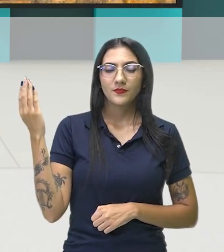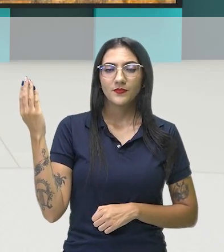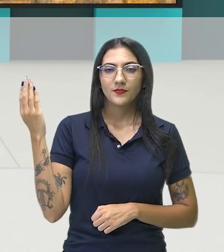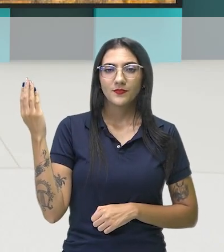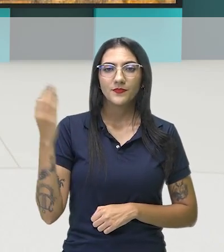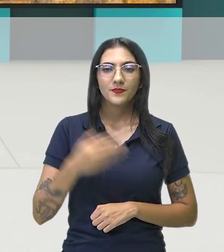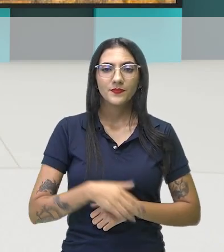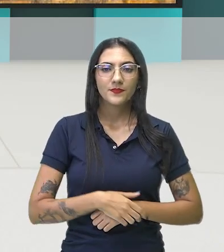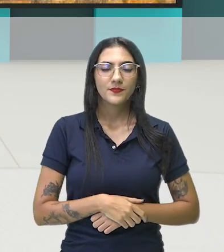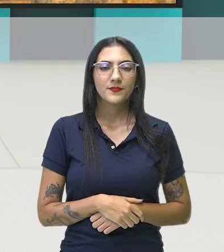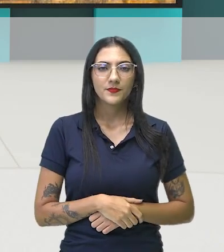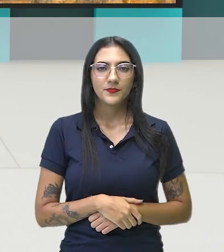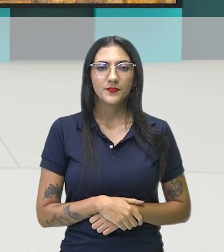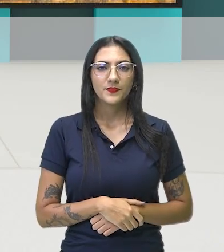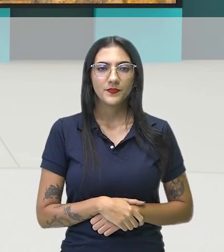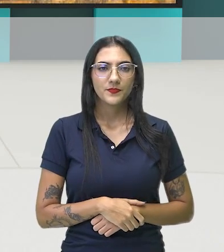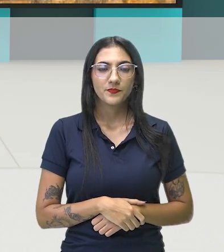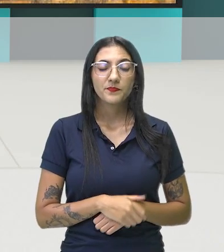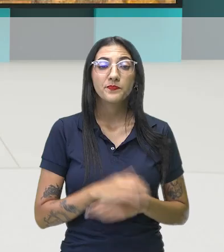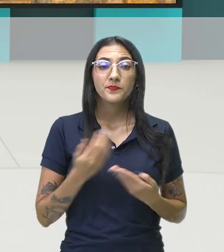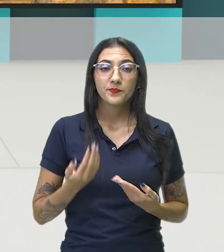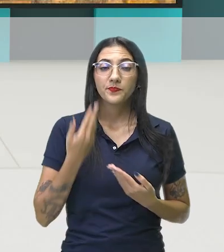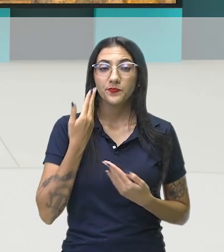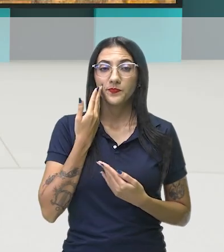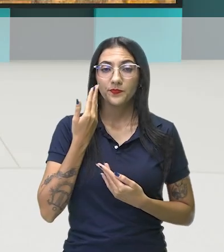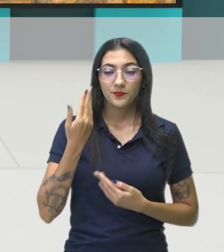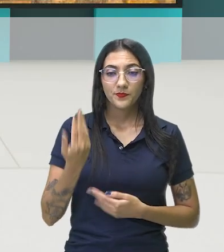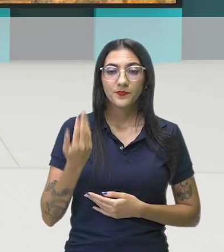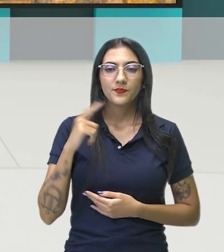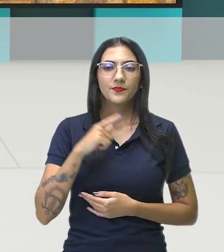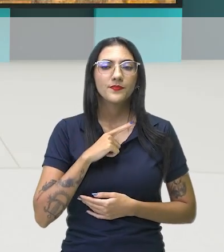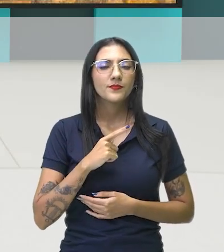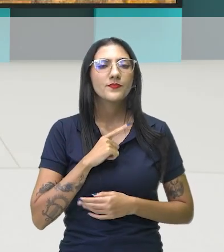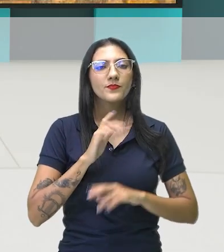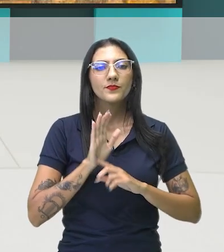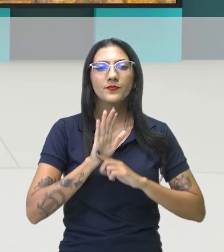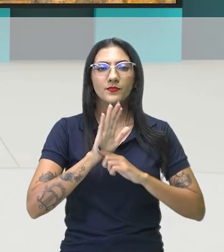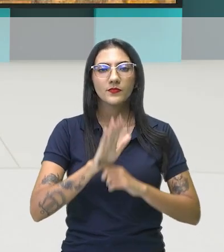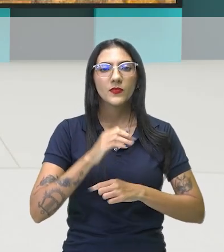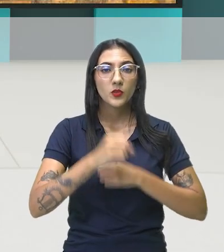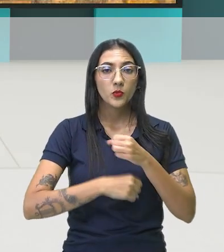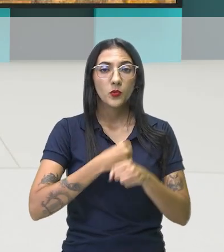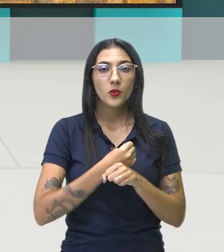Pablo Picasso, certo? A Guernica, que foi pintada em